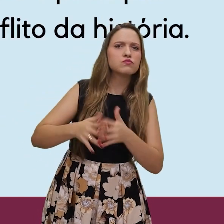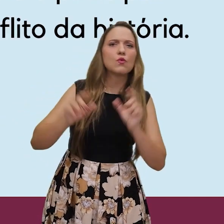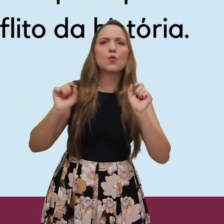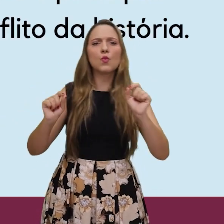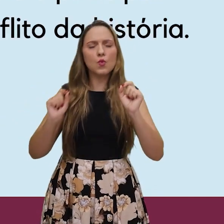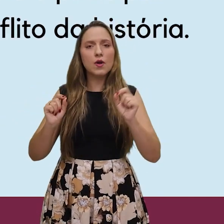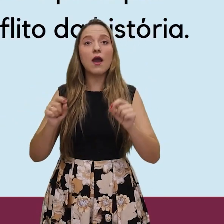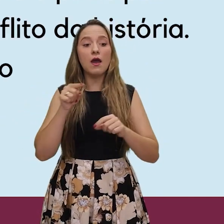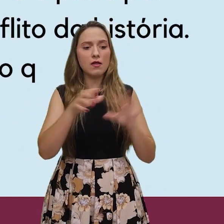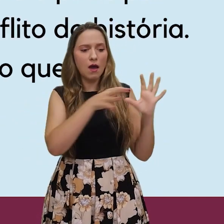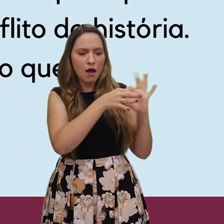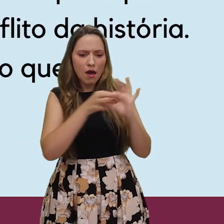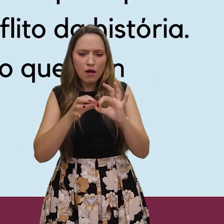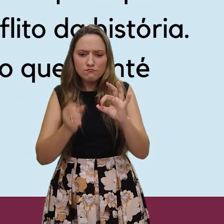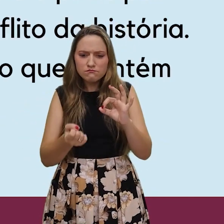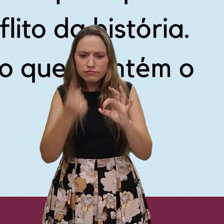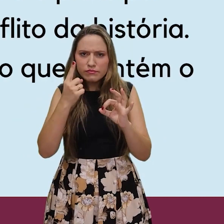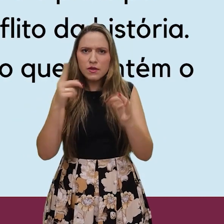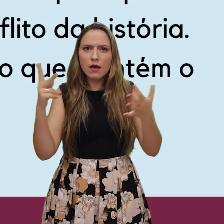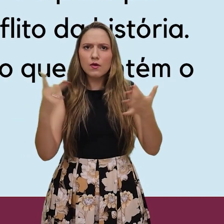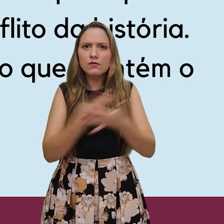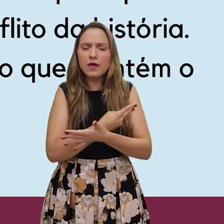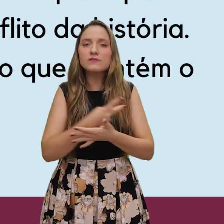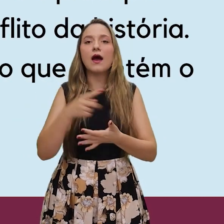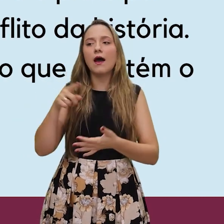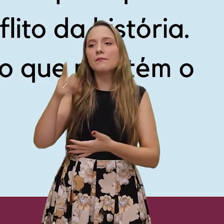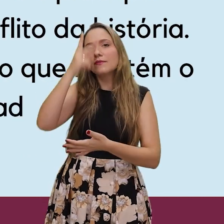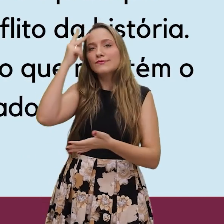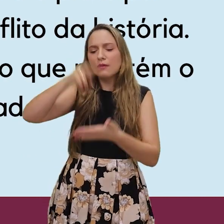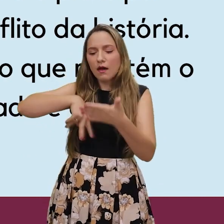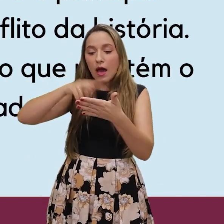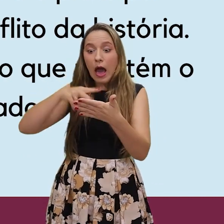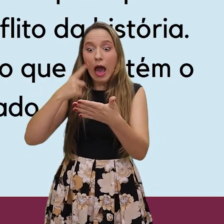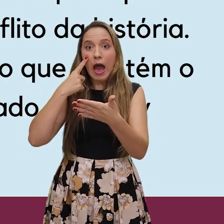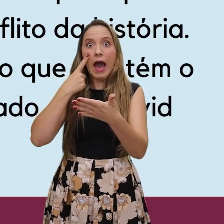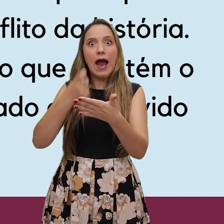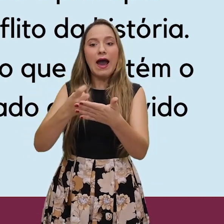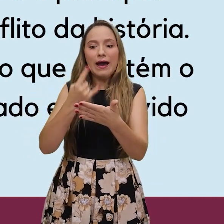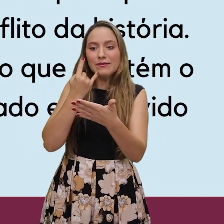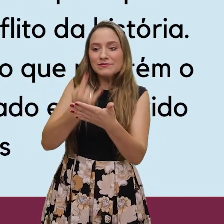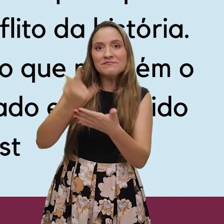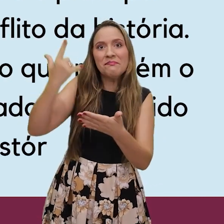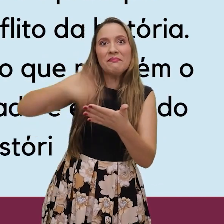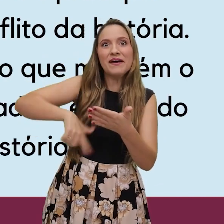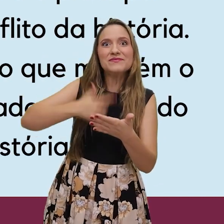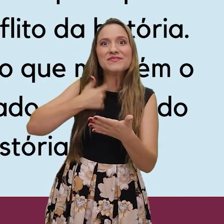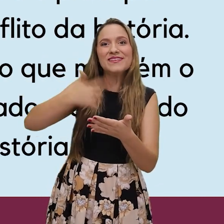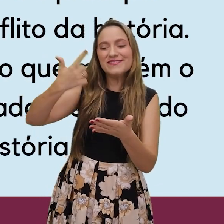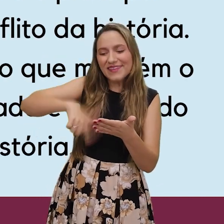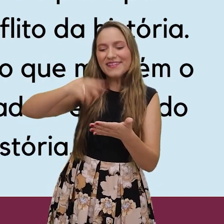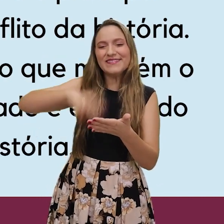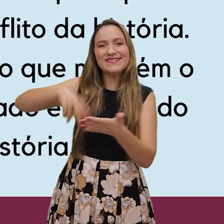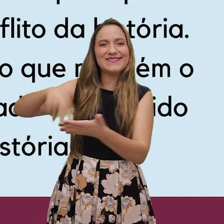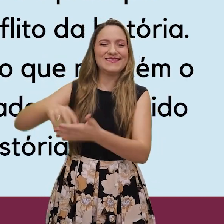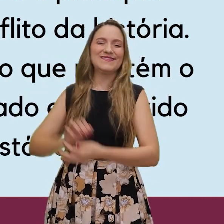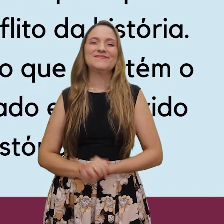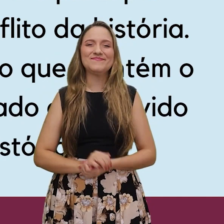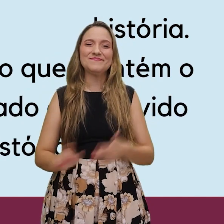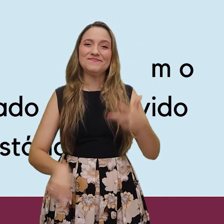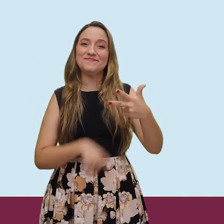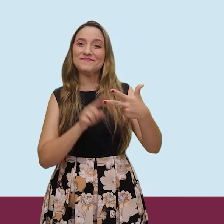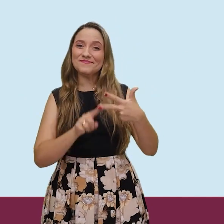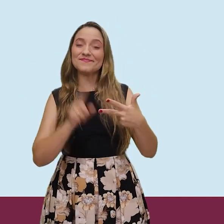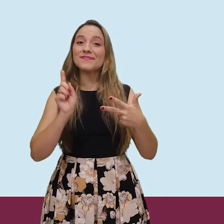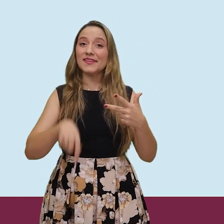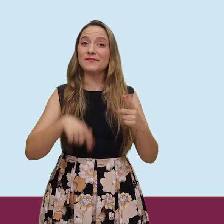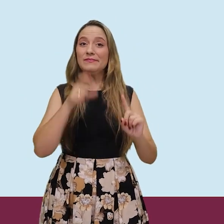da história. Este enredo é o que mantém o leitor interessado e envolvido na história. A terceira